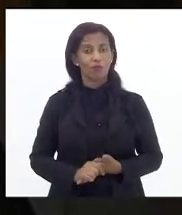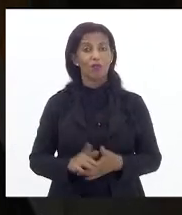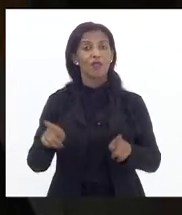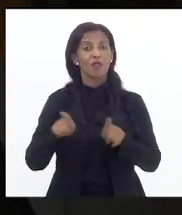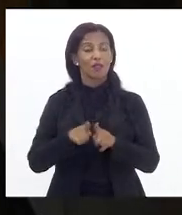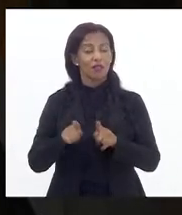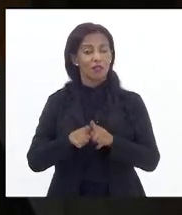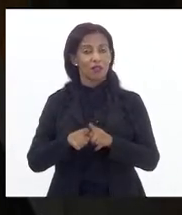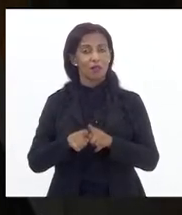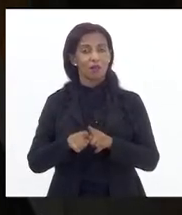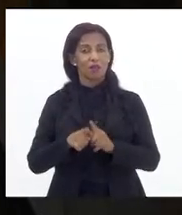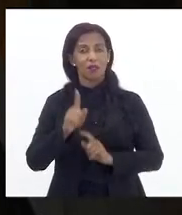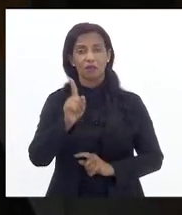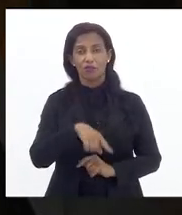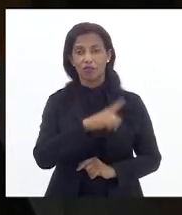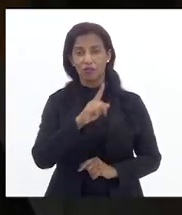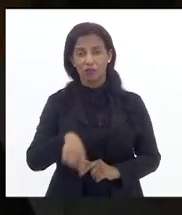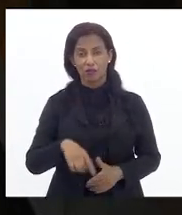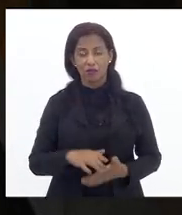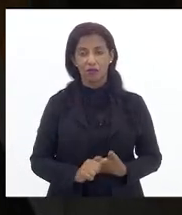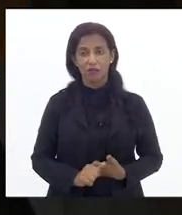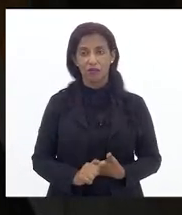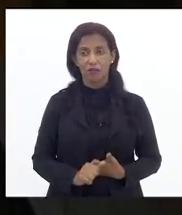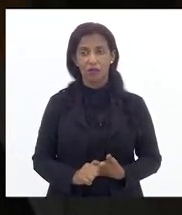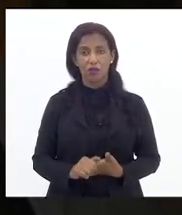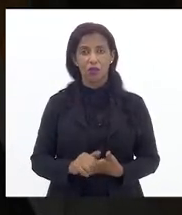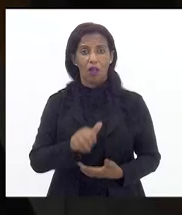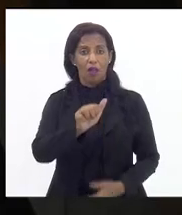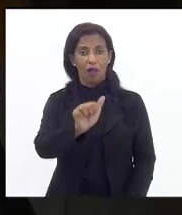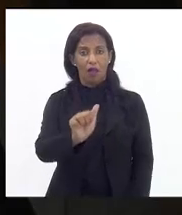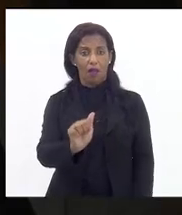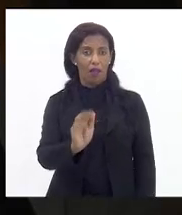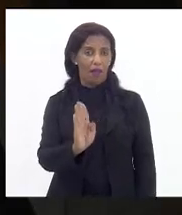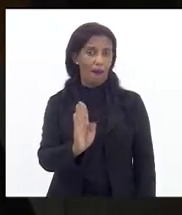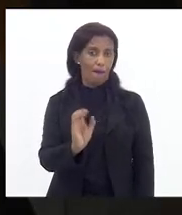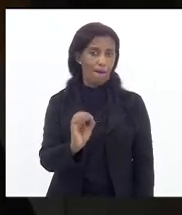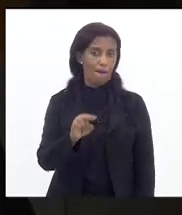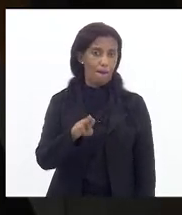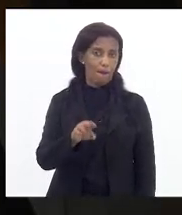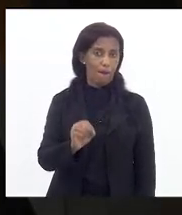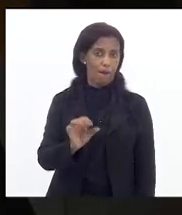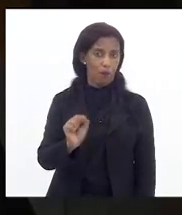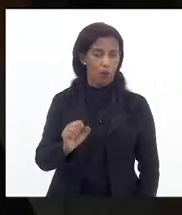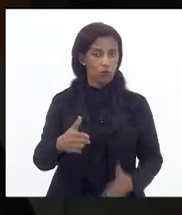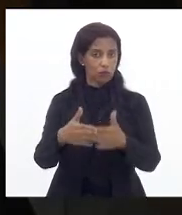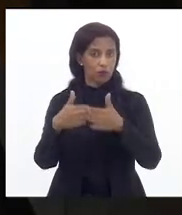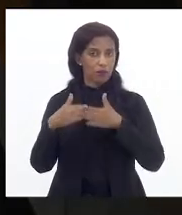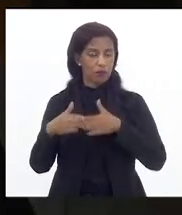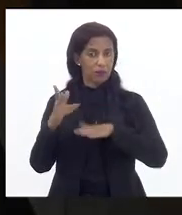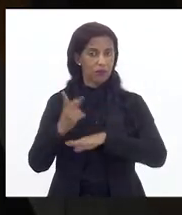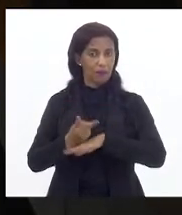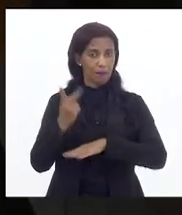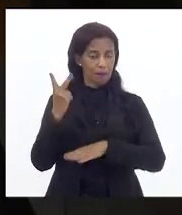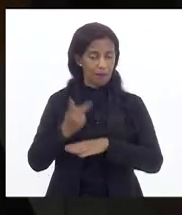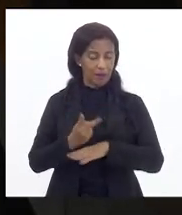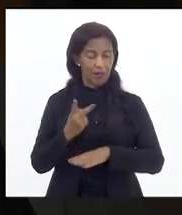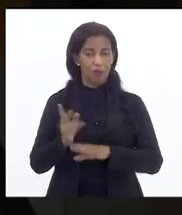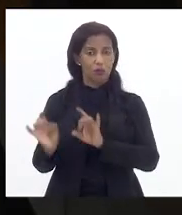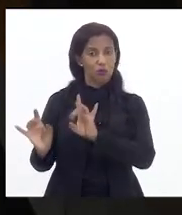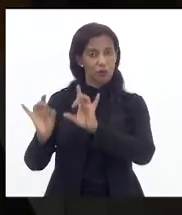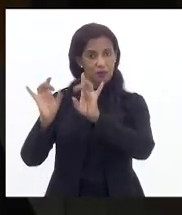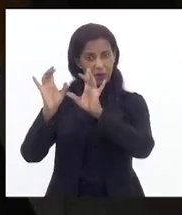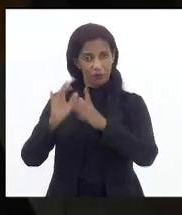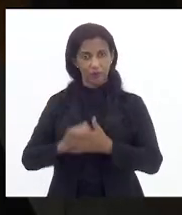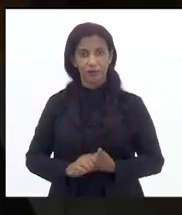temos ainda a extinção dos abonos é aí e a licença-prêmio das licenças